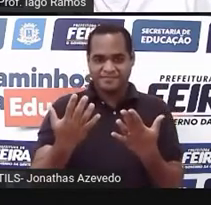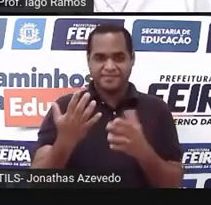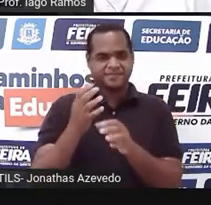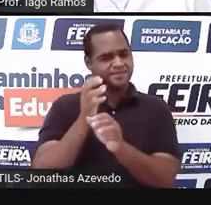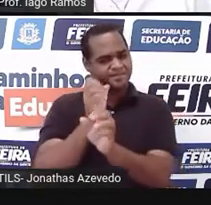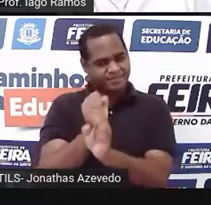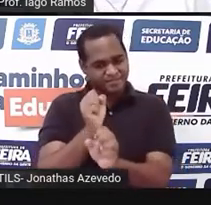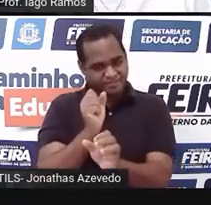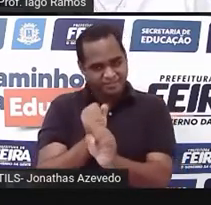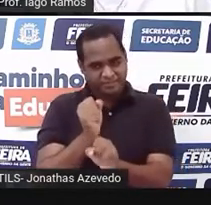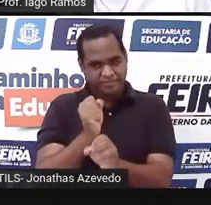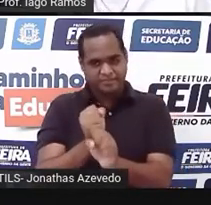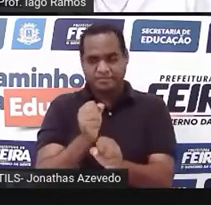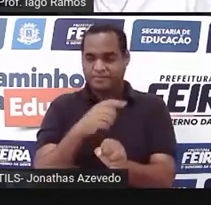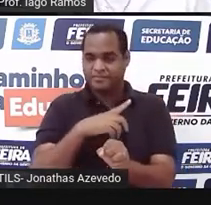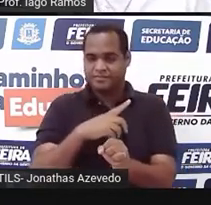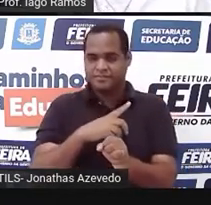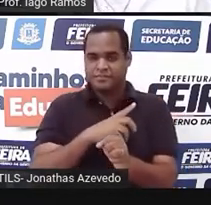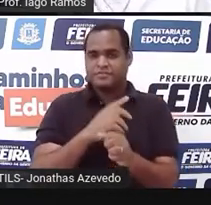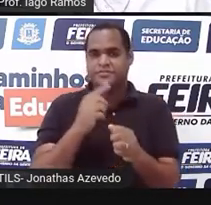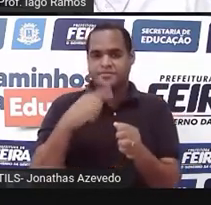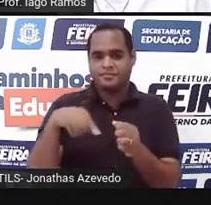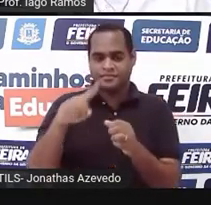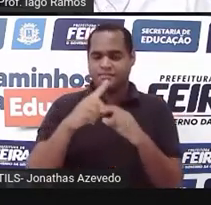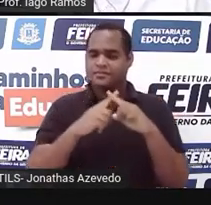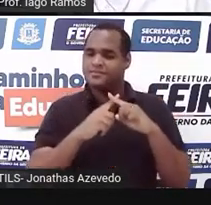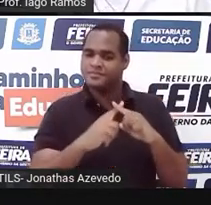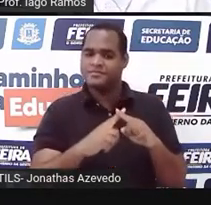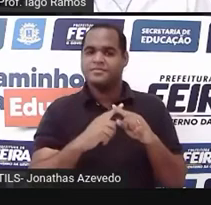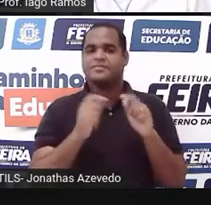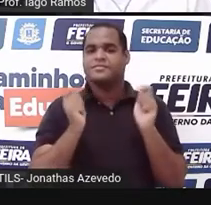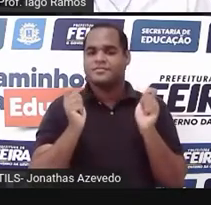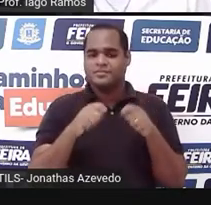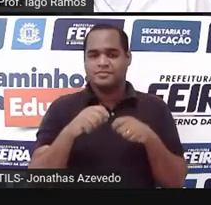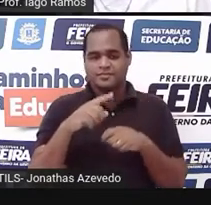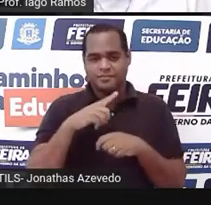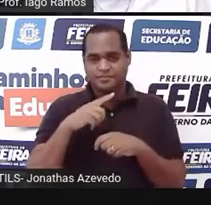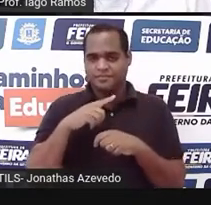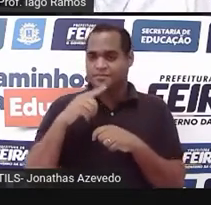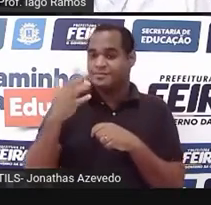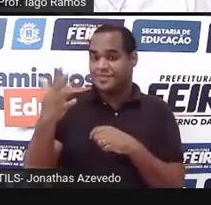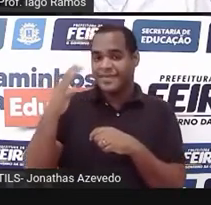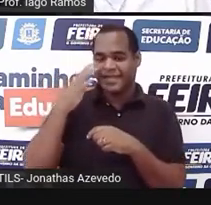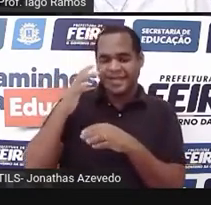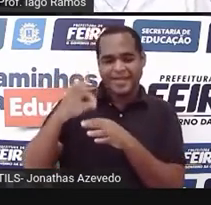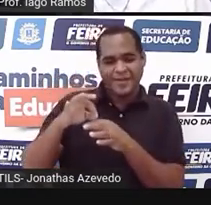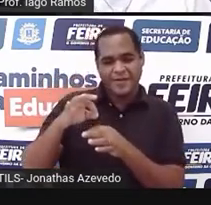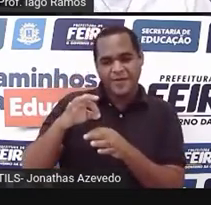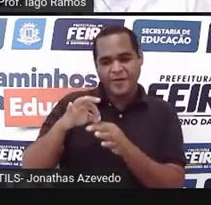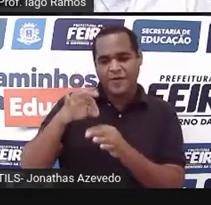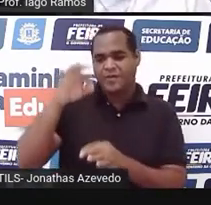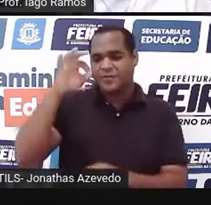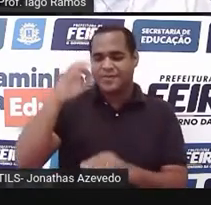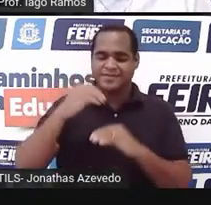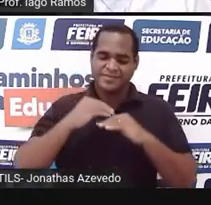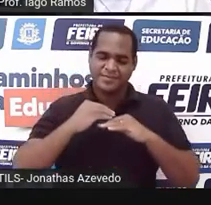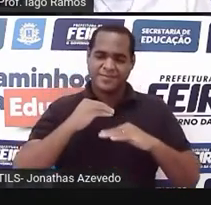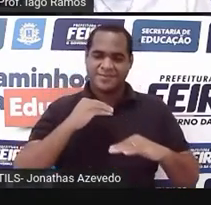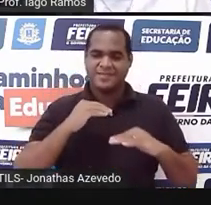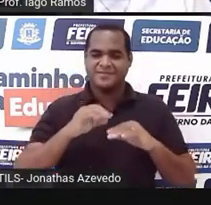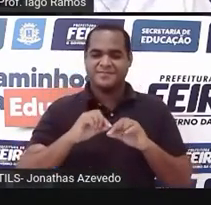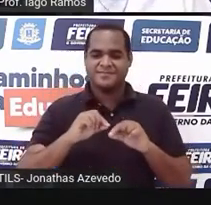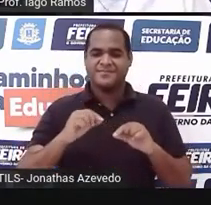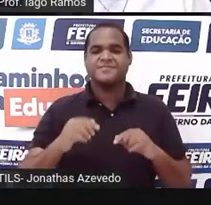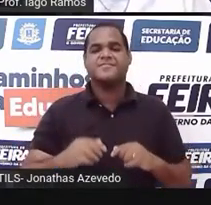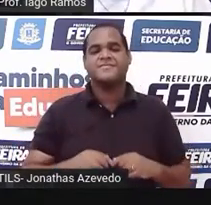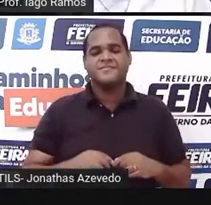calculando né o produto Ou seja a multiplicação entre o comprimento EA altura Essa